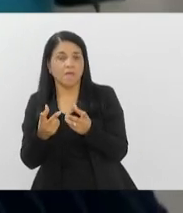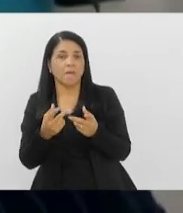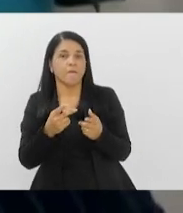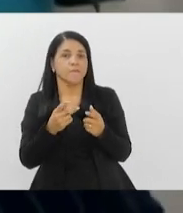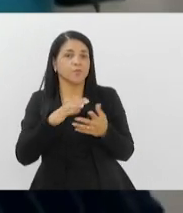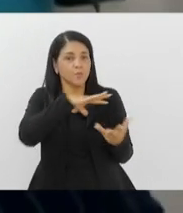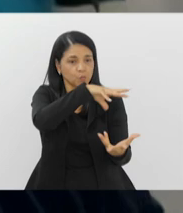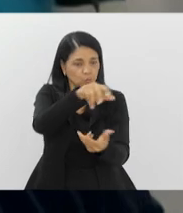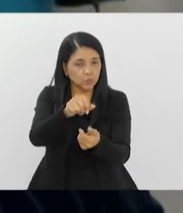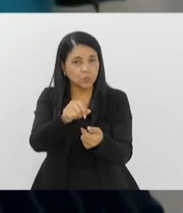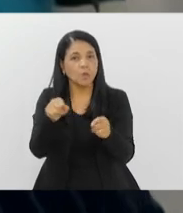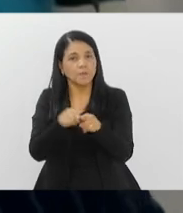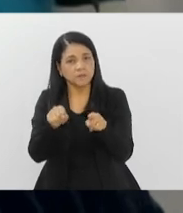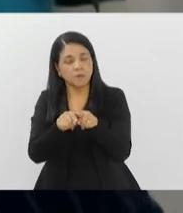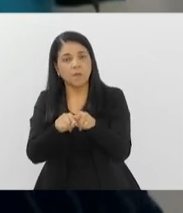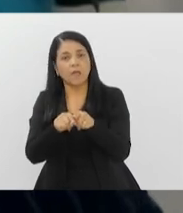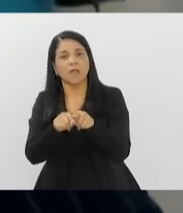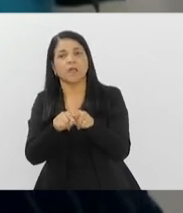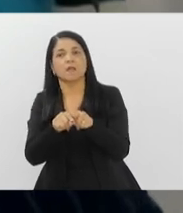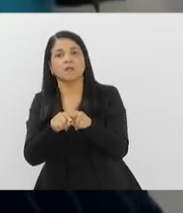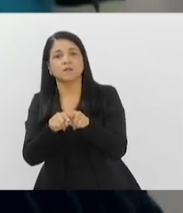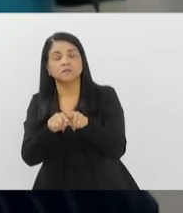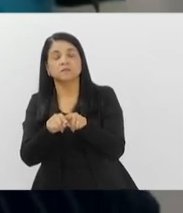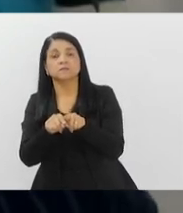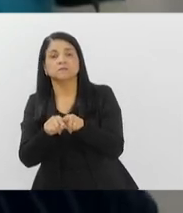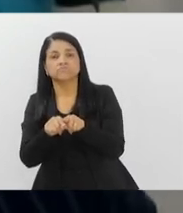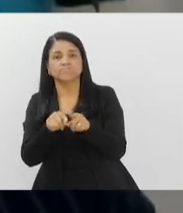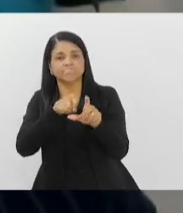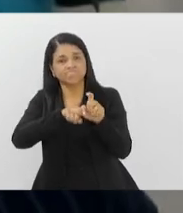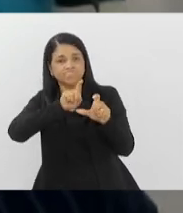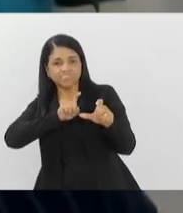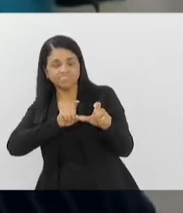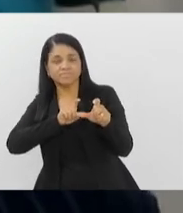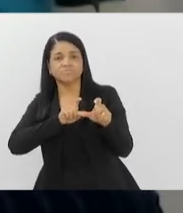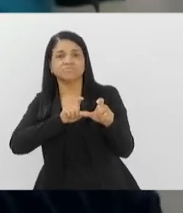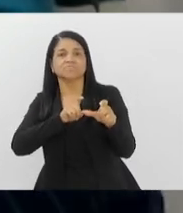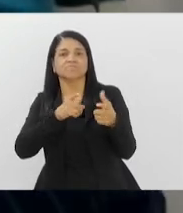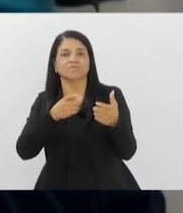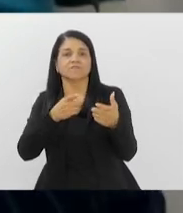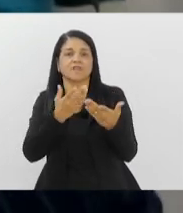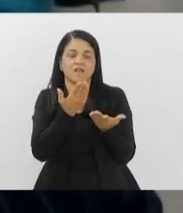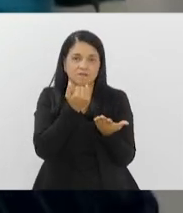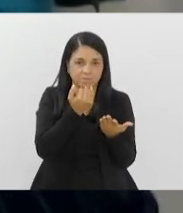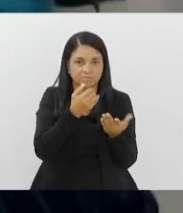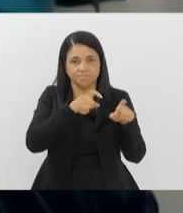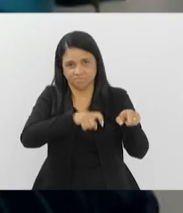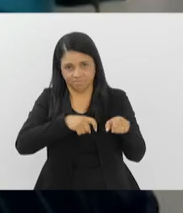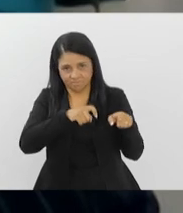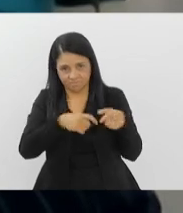mas também procurarmos cada vez mais a nossa autossuficiência alimentar.